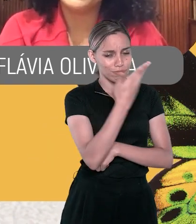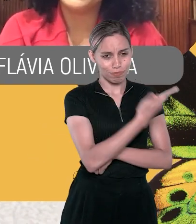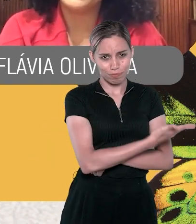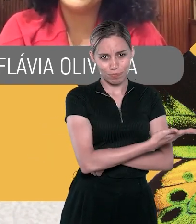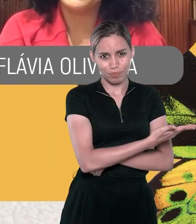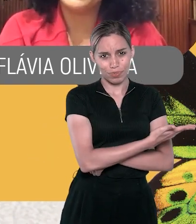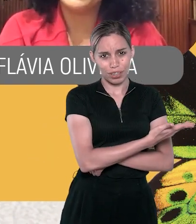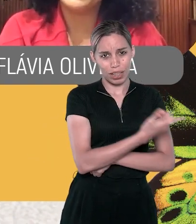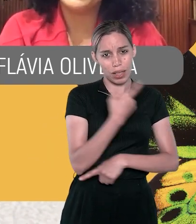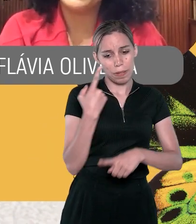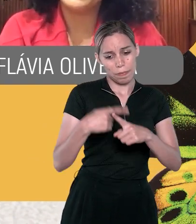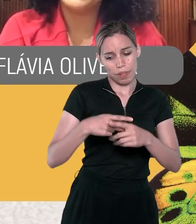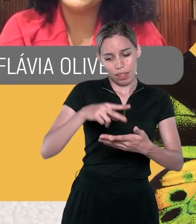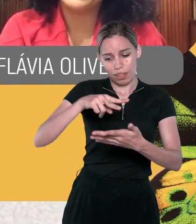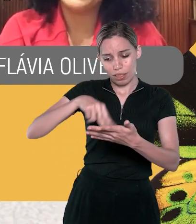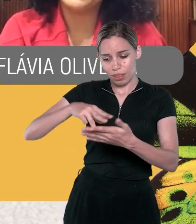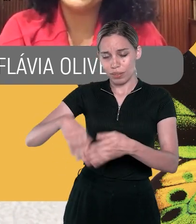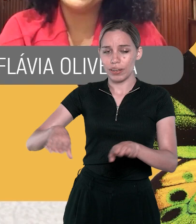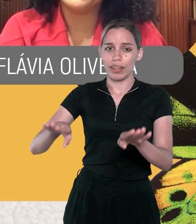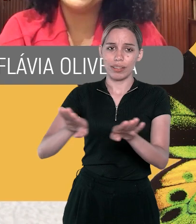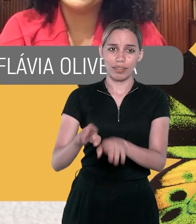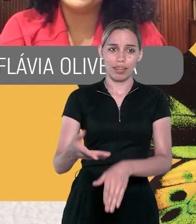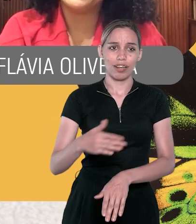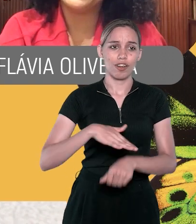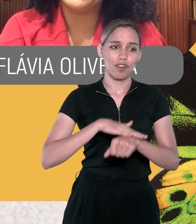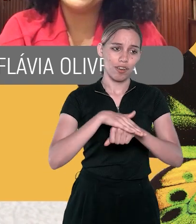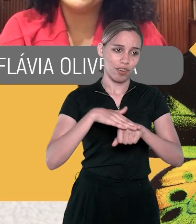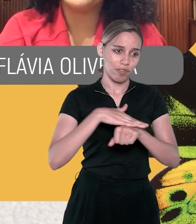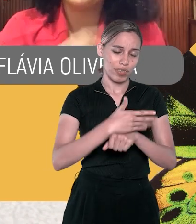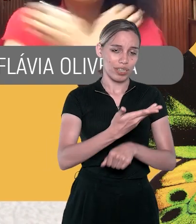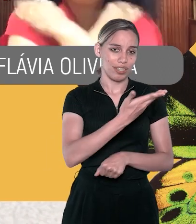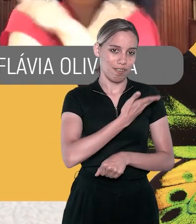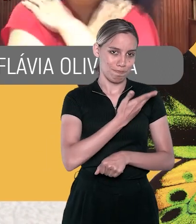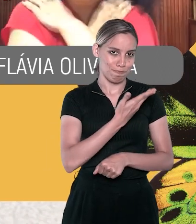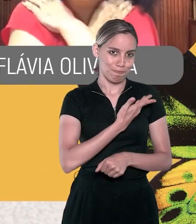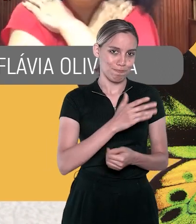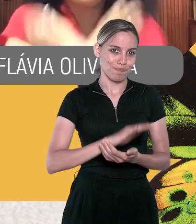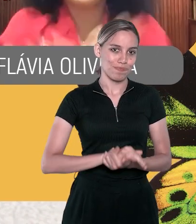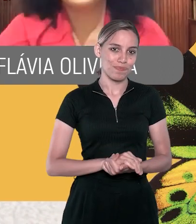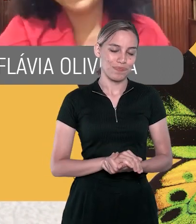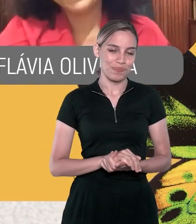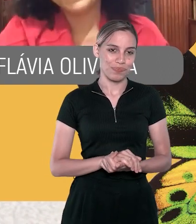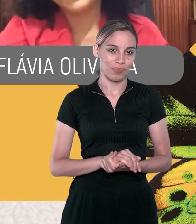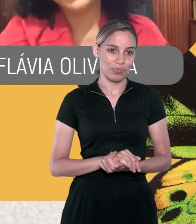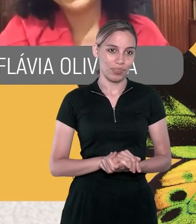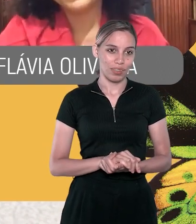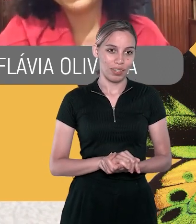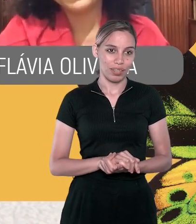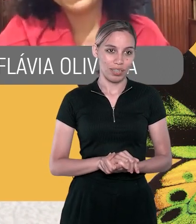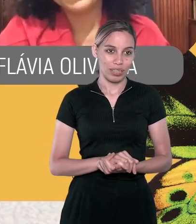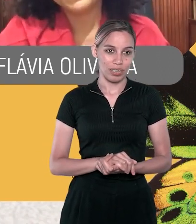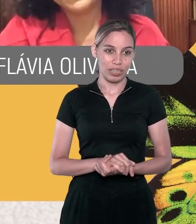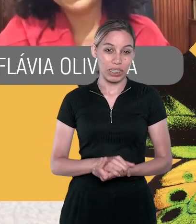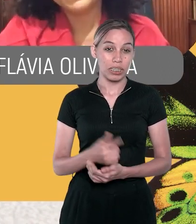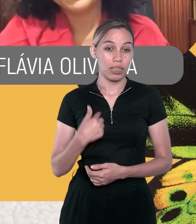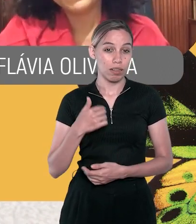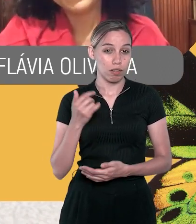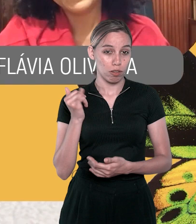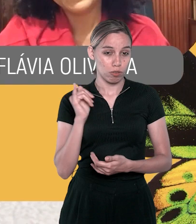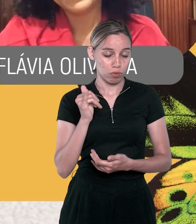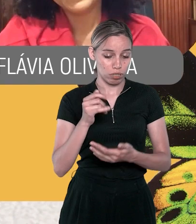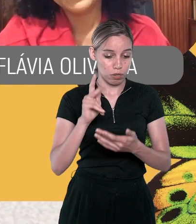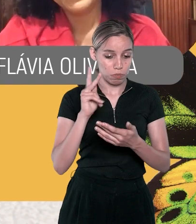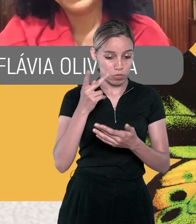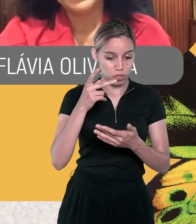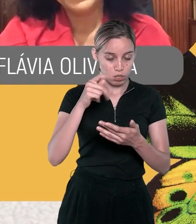Pela leitura, pela conversa e pela amizade, que eu prezo muito. Eu vou dar um pequeno spoiler de um diálogo aqui